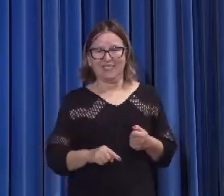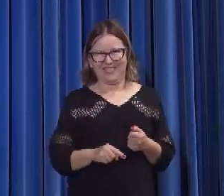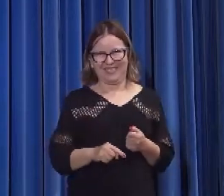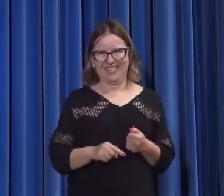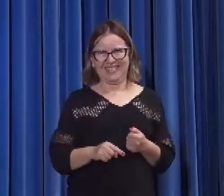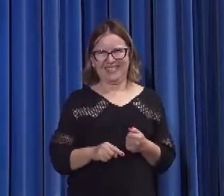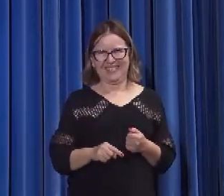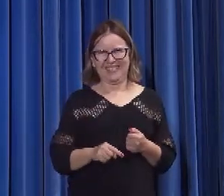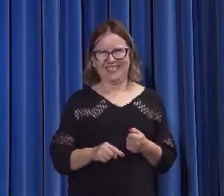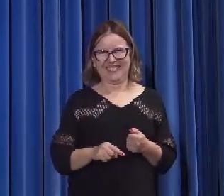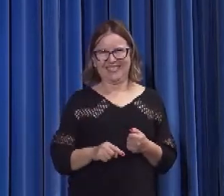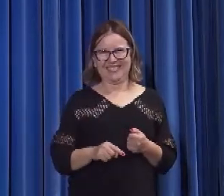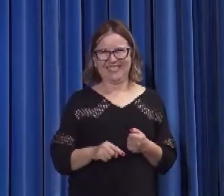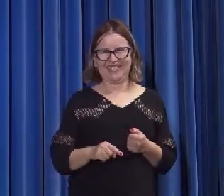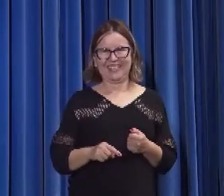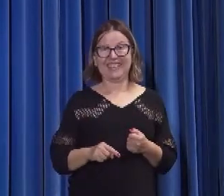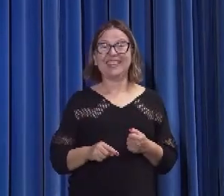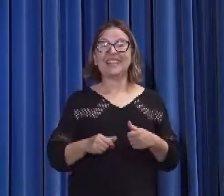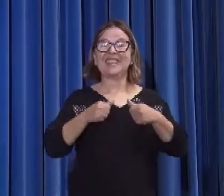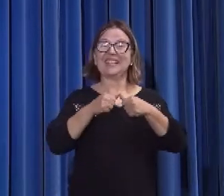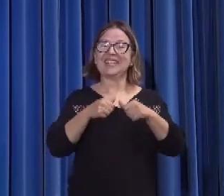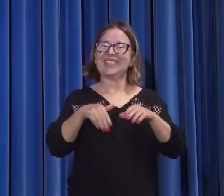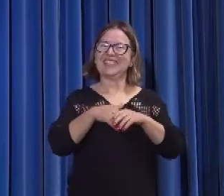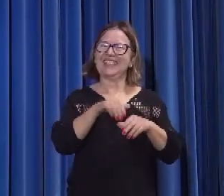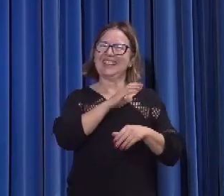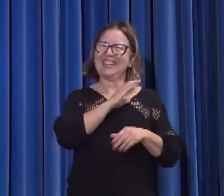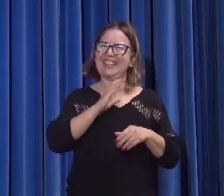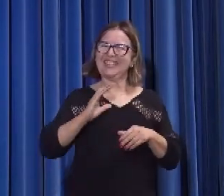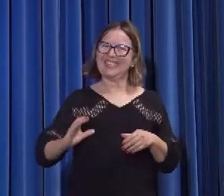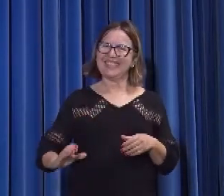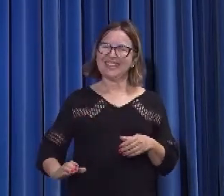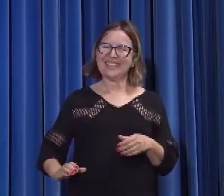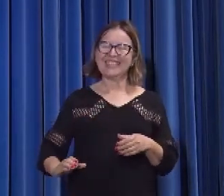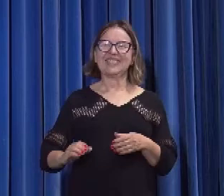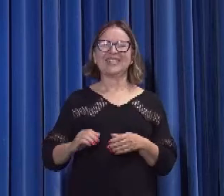em Cristo. Efésios.